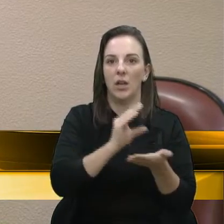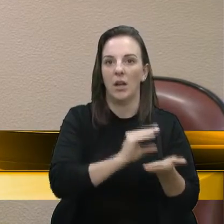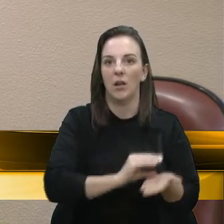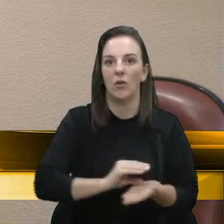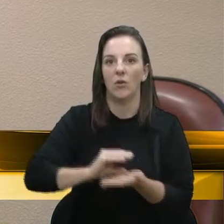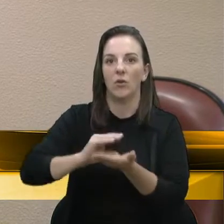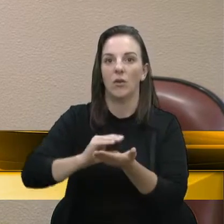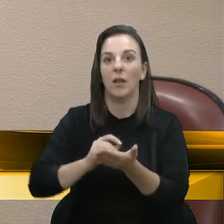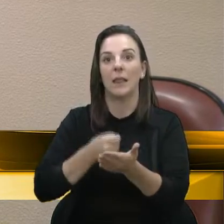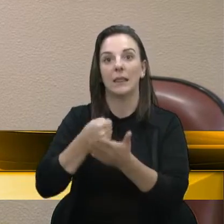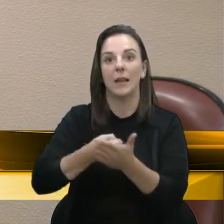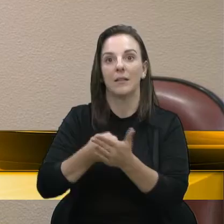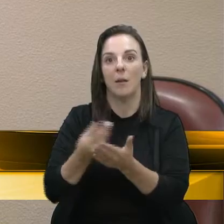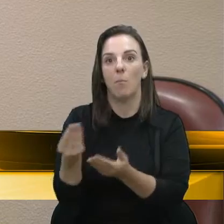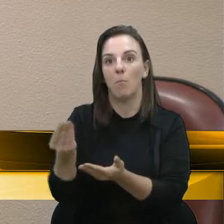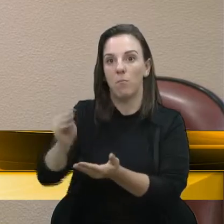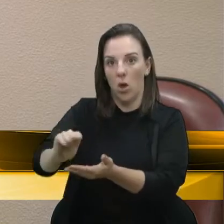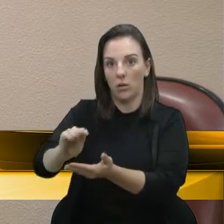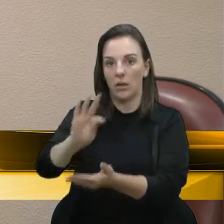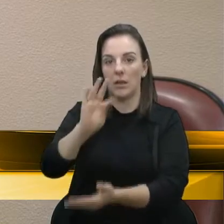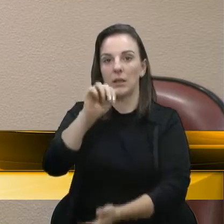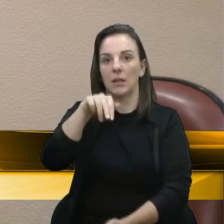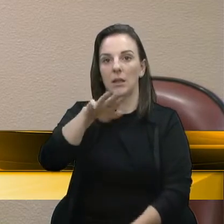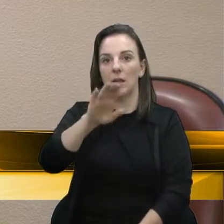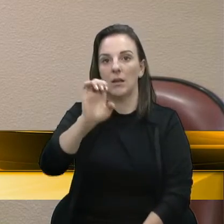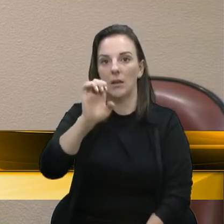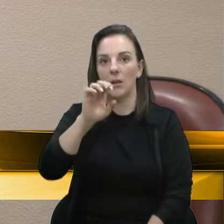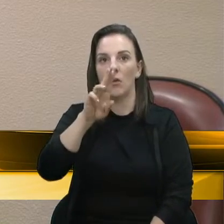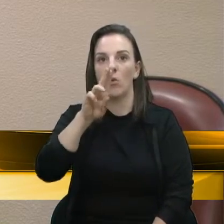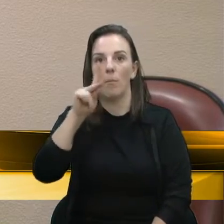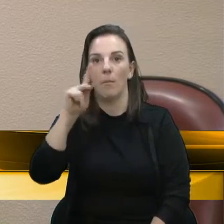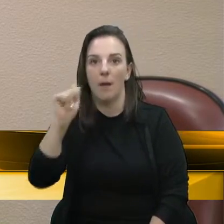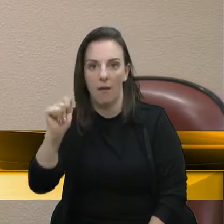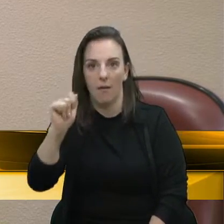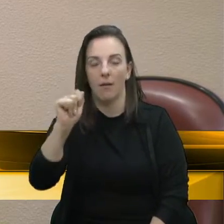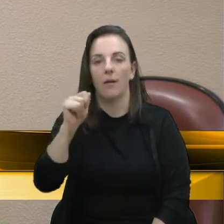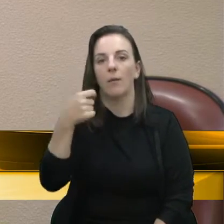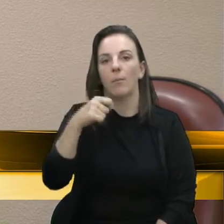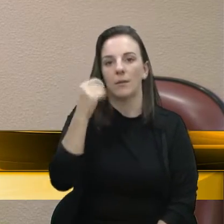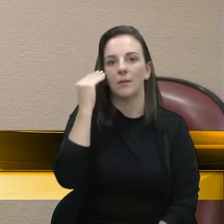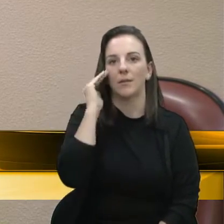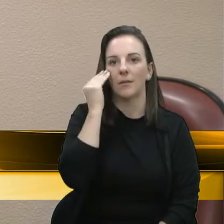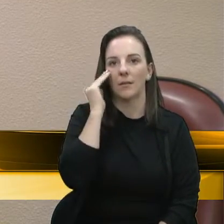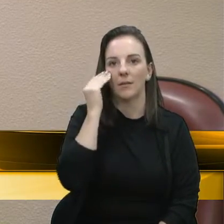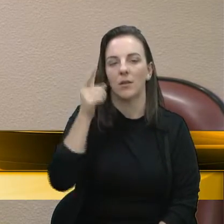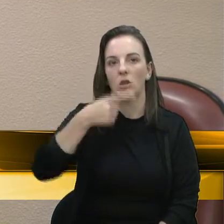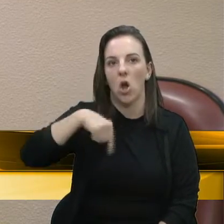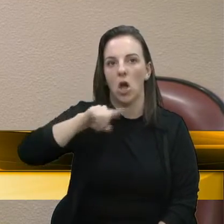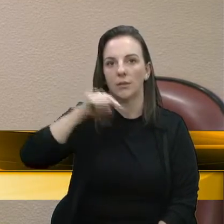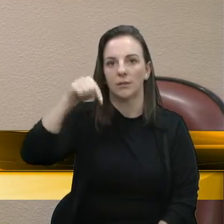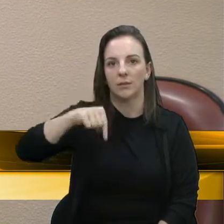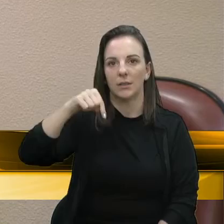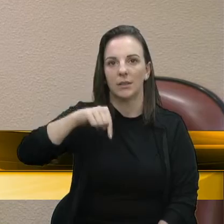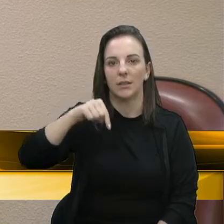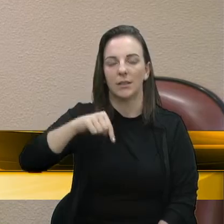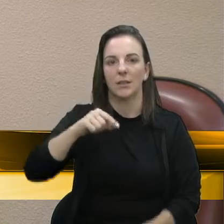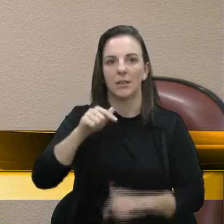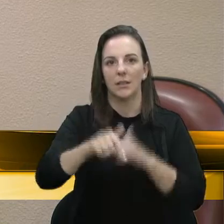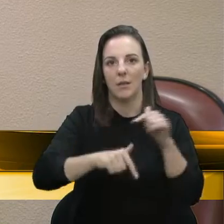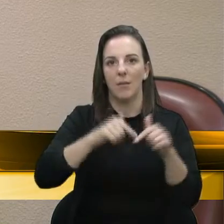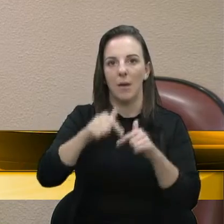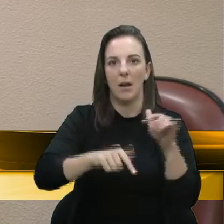desses tanques nas UPAs, e a gente tem que entender que nós aqui, como legisladores, temos também